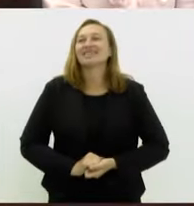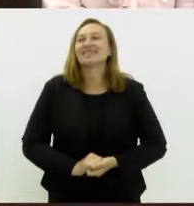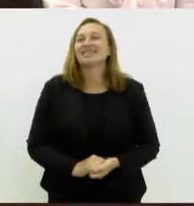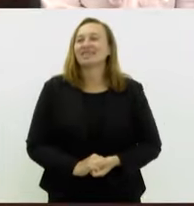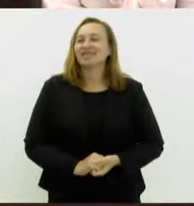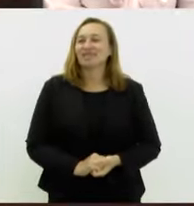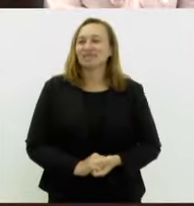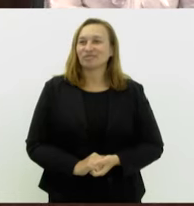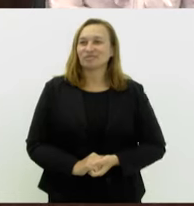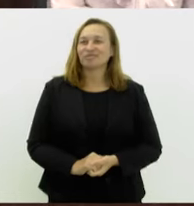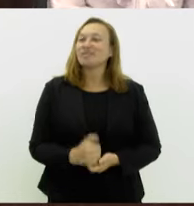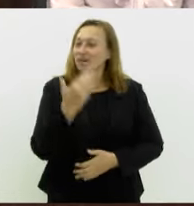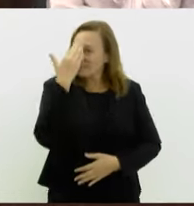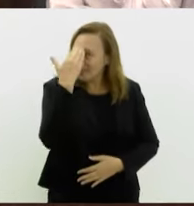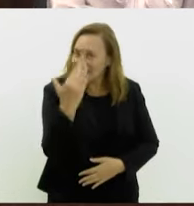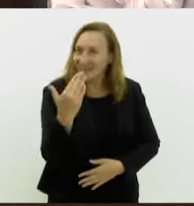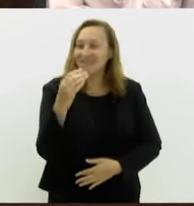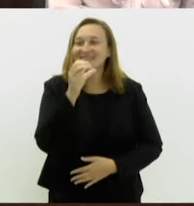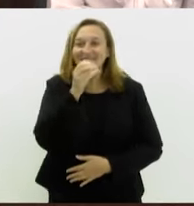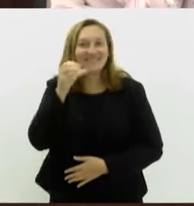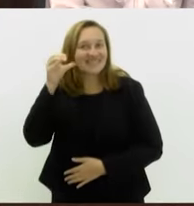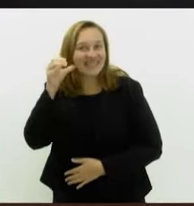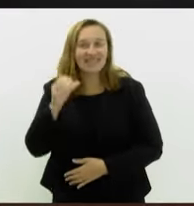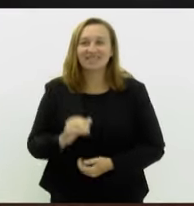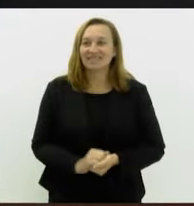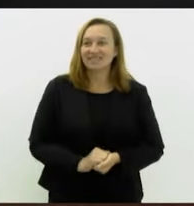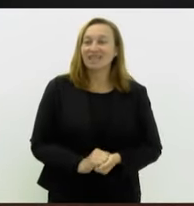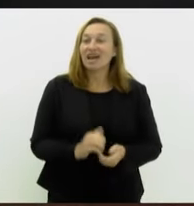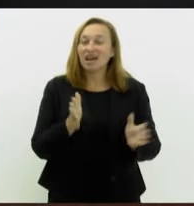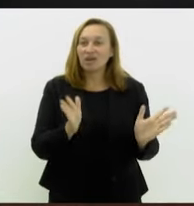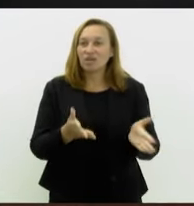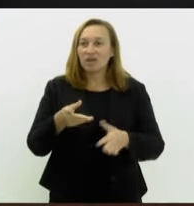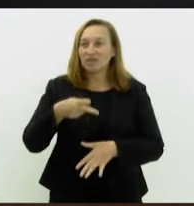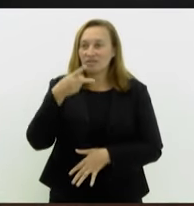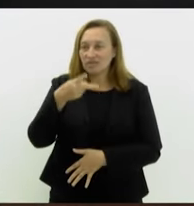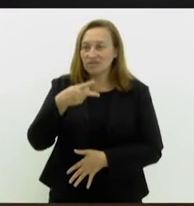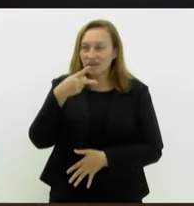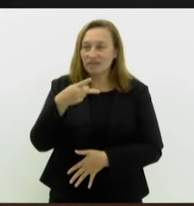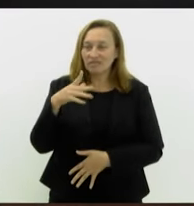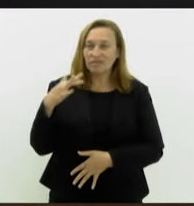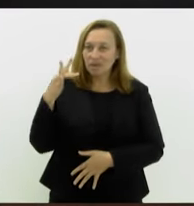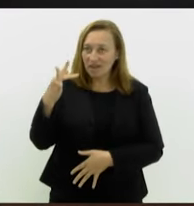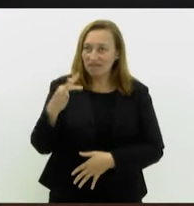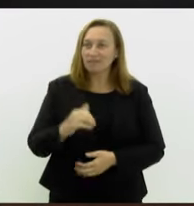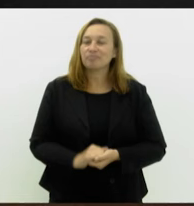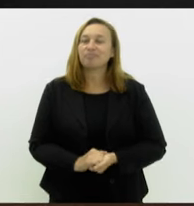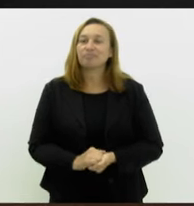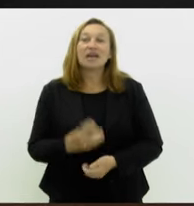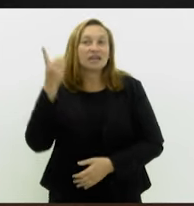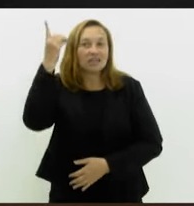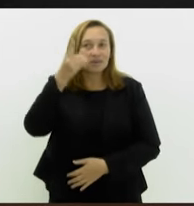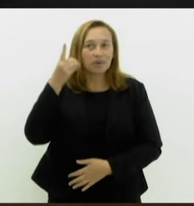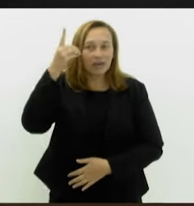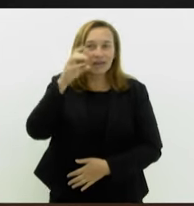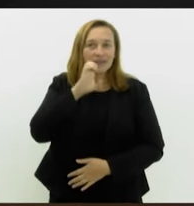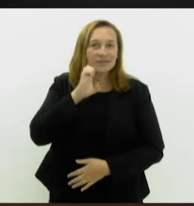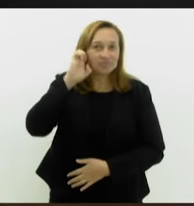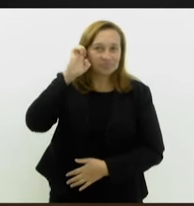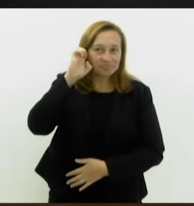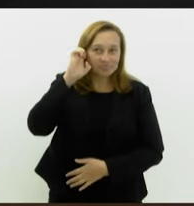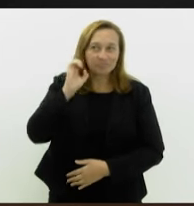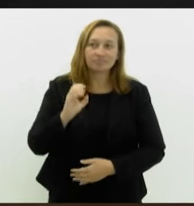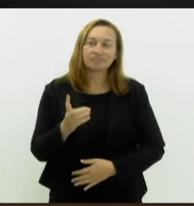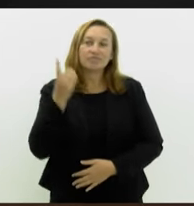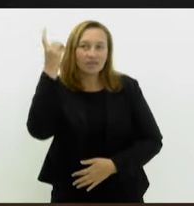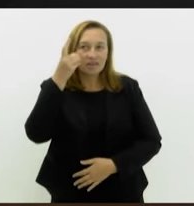só Obrigada quera passo a palavra agora para breve Saudação Para a deputada Élica taqu moto